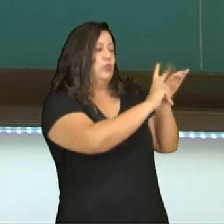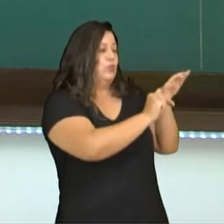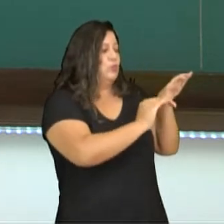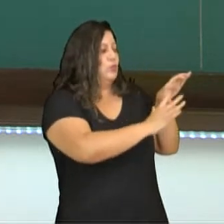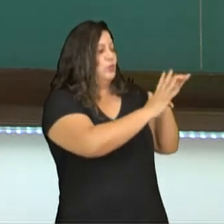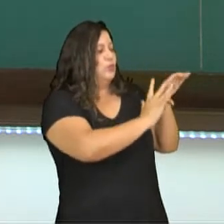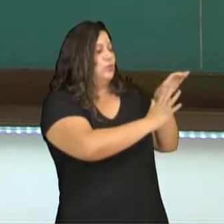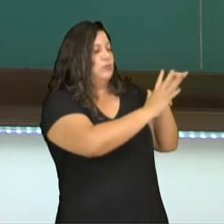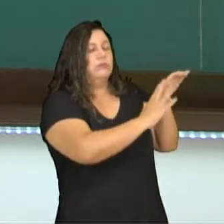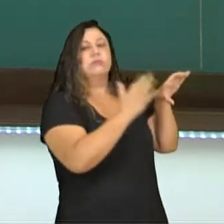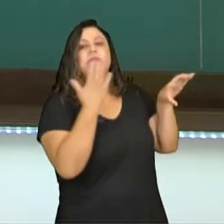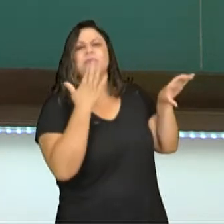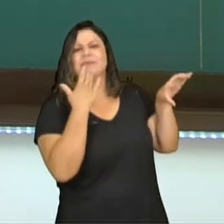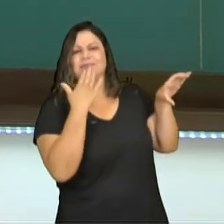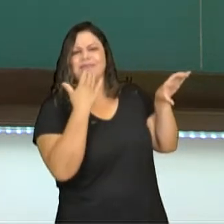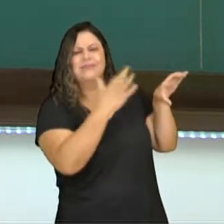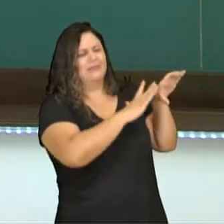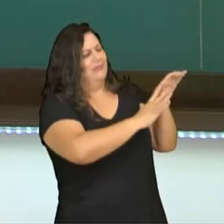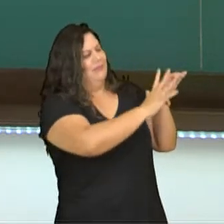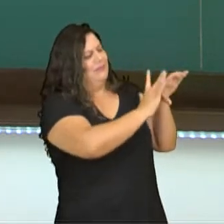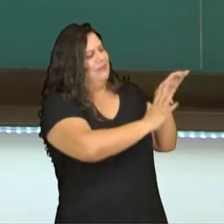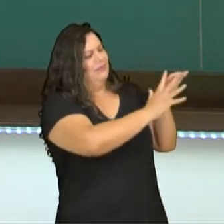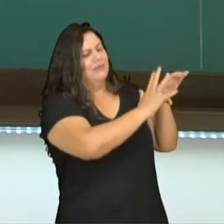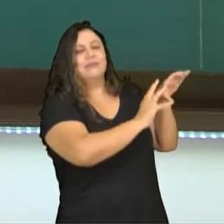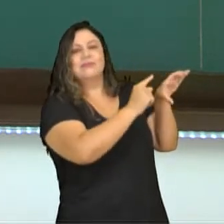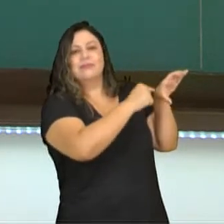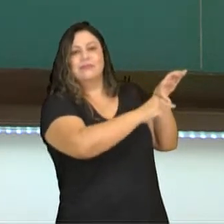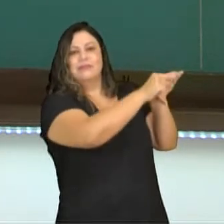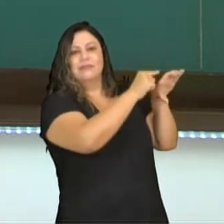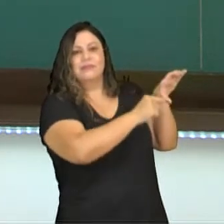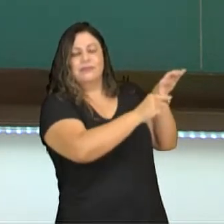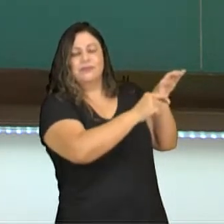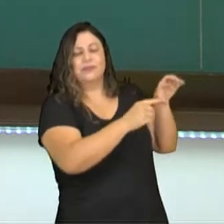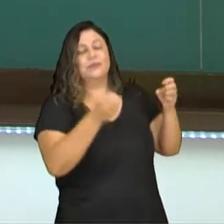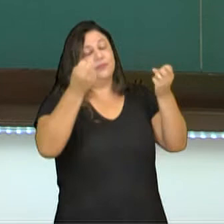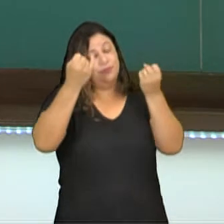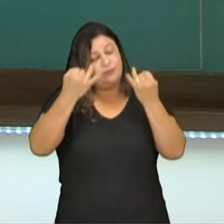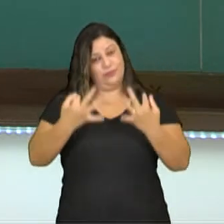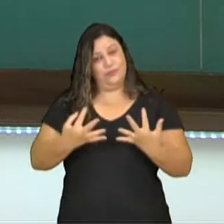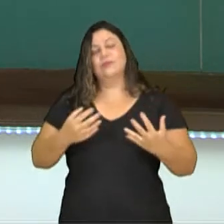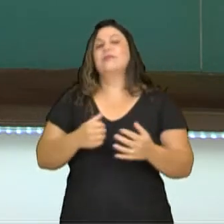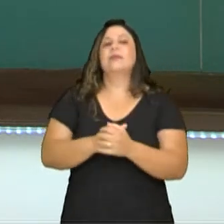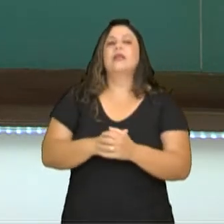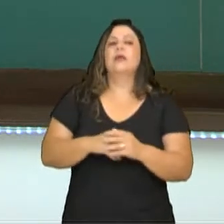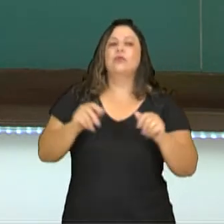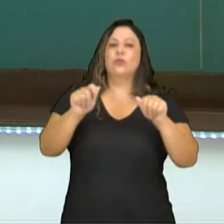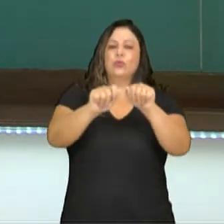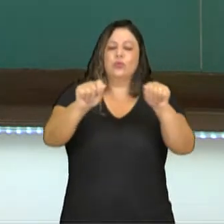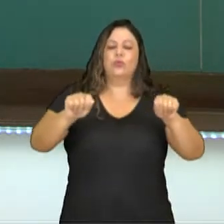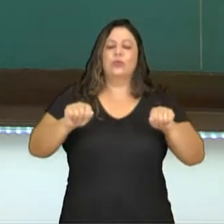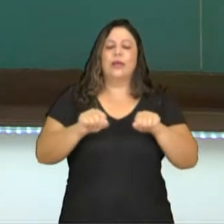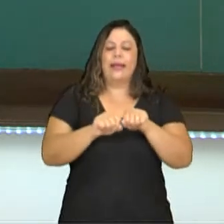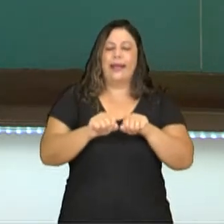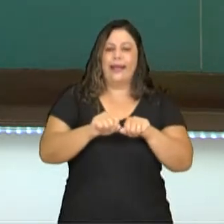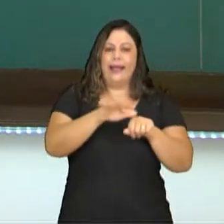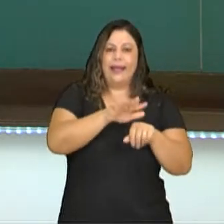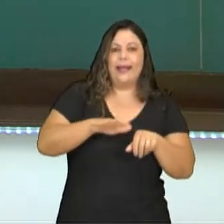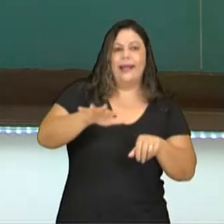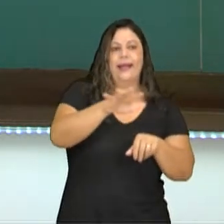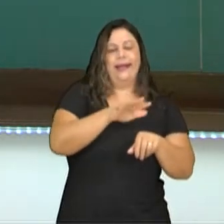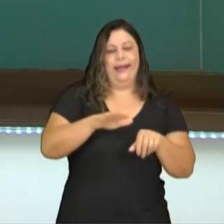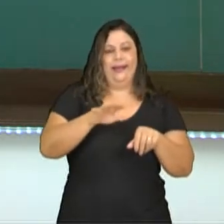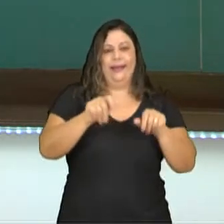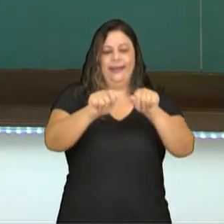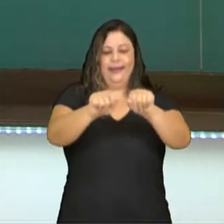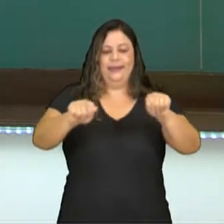está pintada aqui, então esse é o círculo. Falando em círculo, eu tenho uma superfície, então eu posso dar a sua